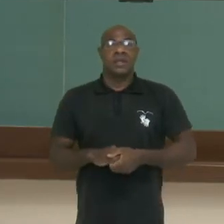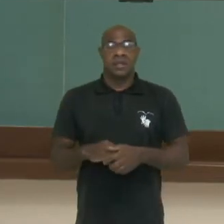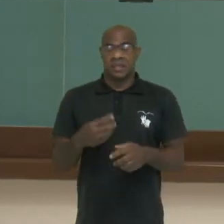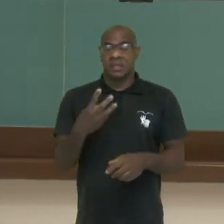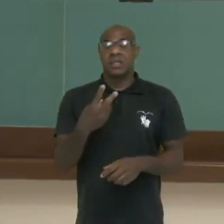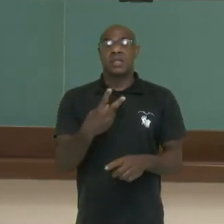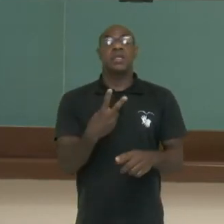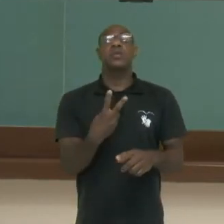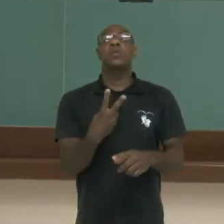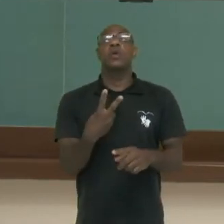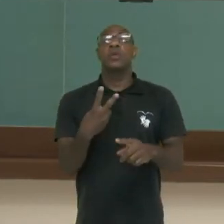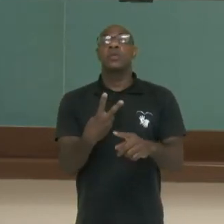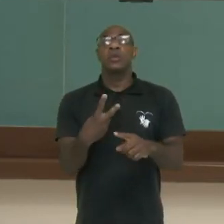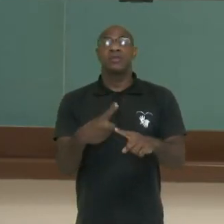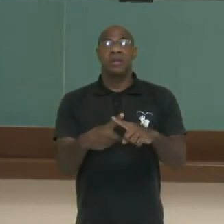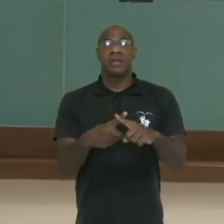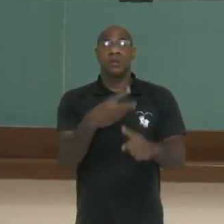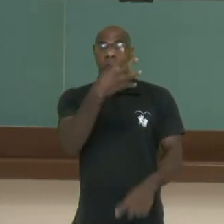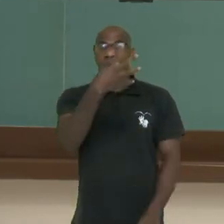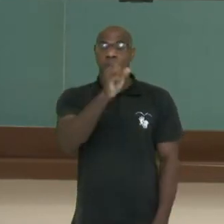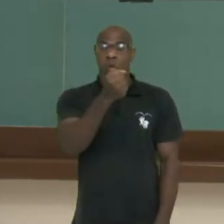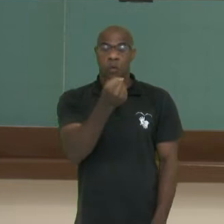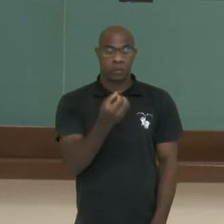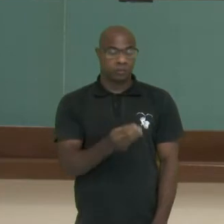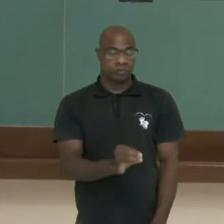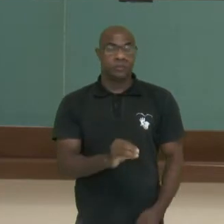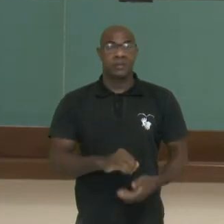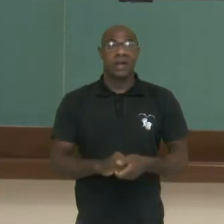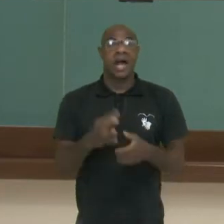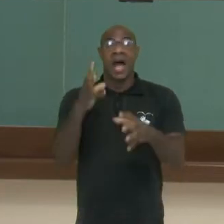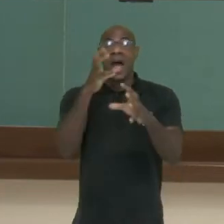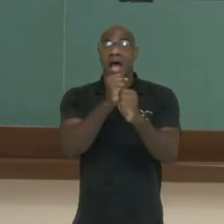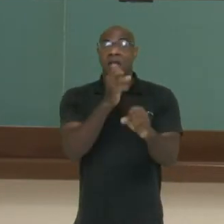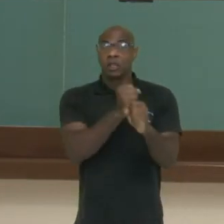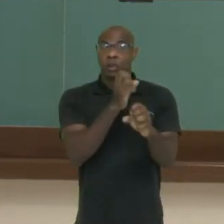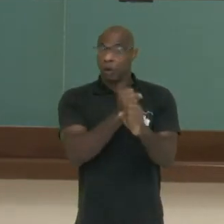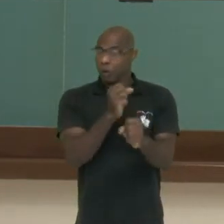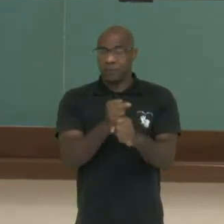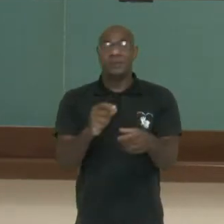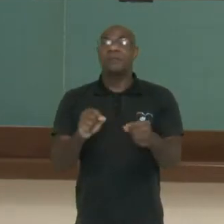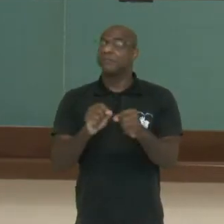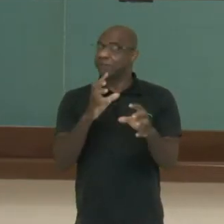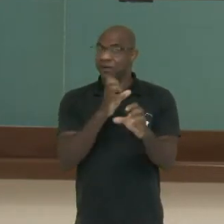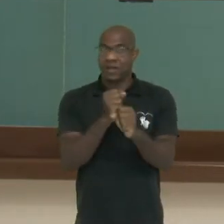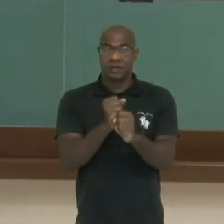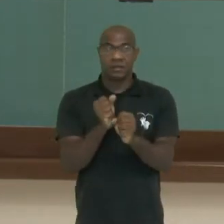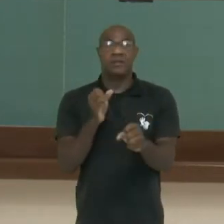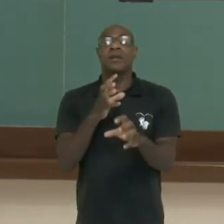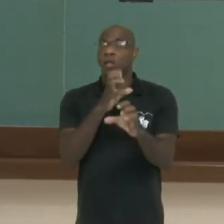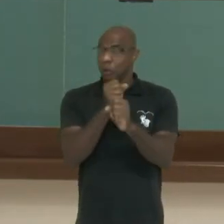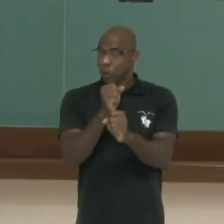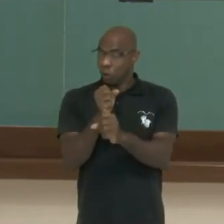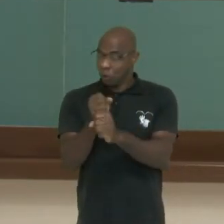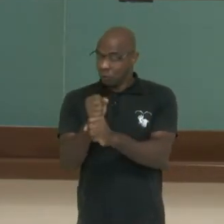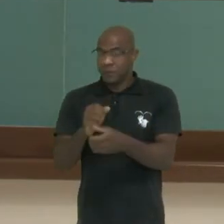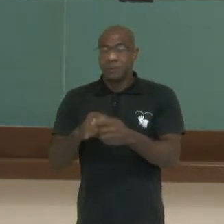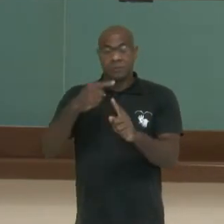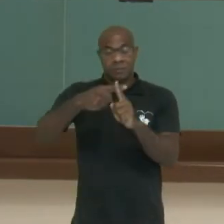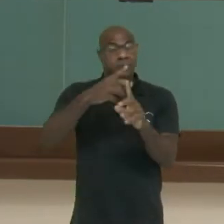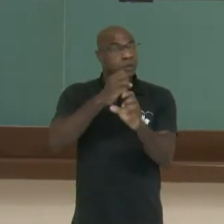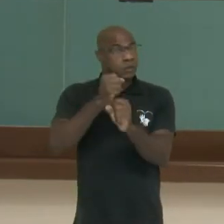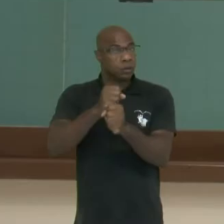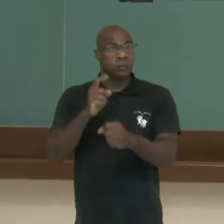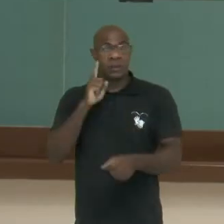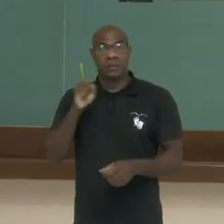4, 8, tá bom? Aí, a gente soma, igual como se estivesse fazendo aquela multiplicação que você já